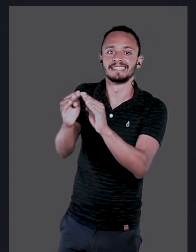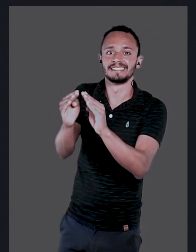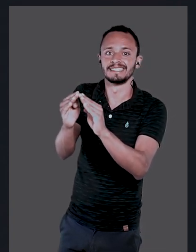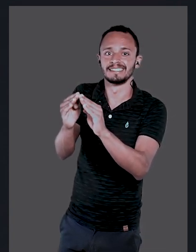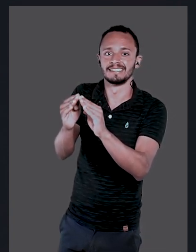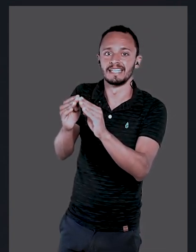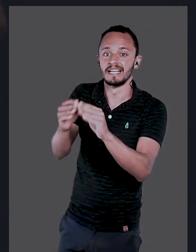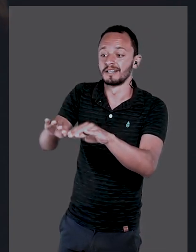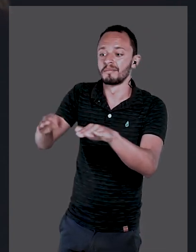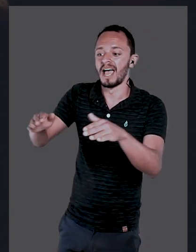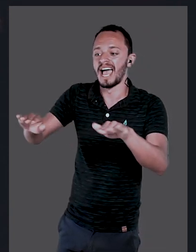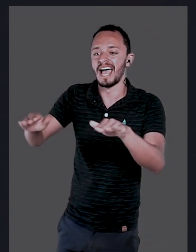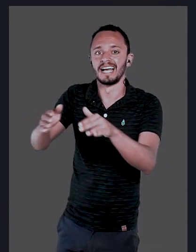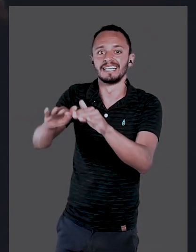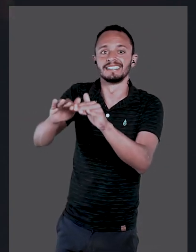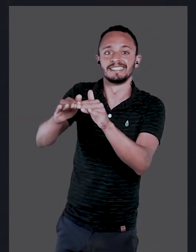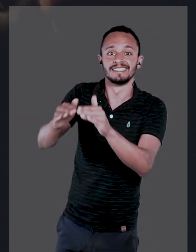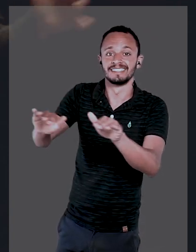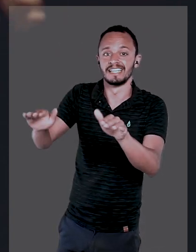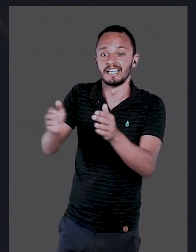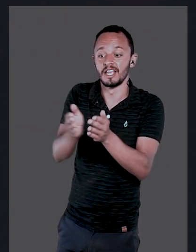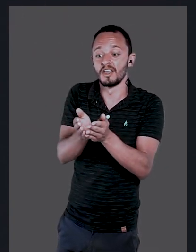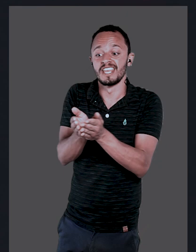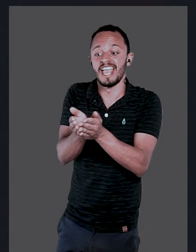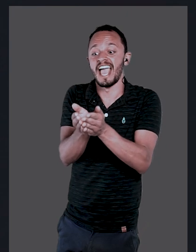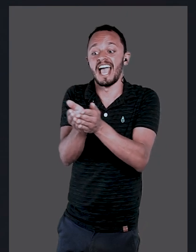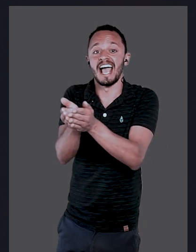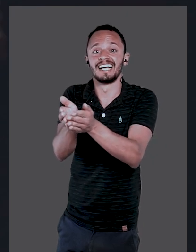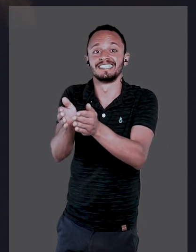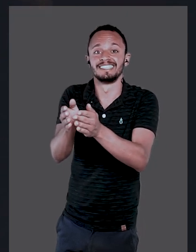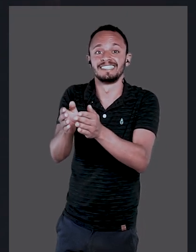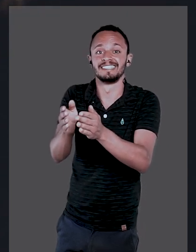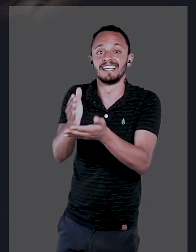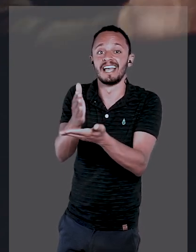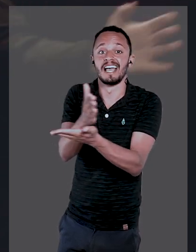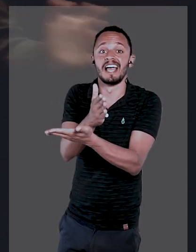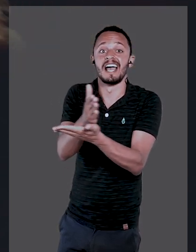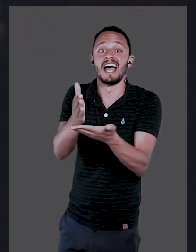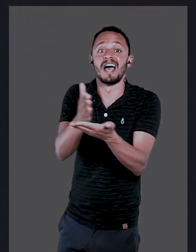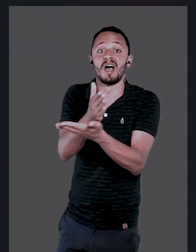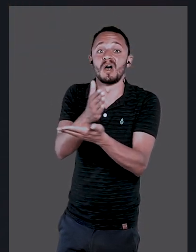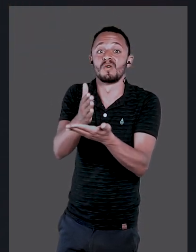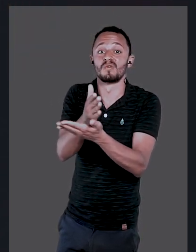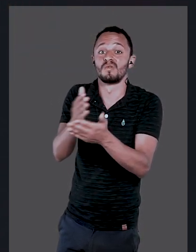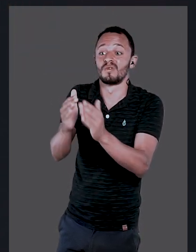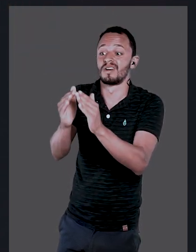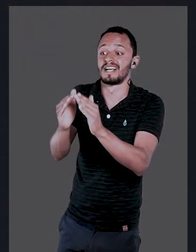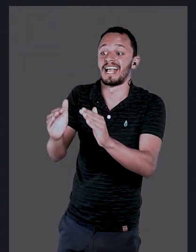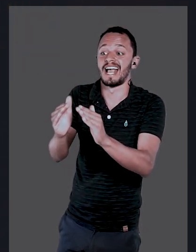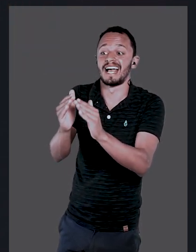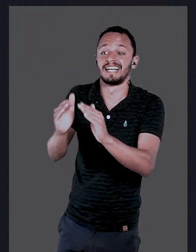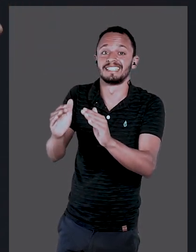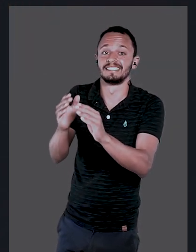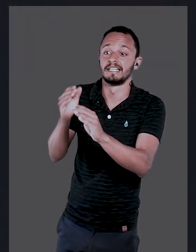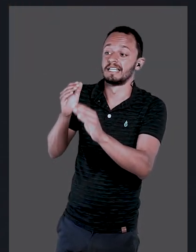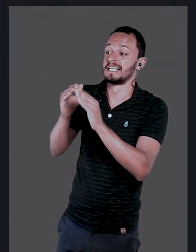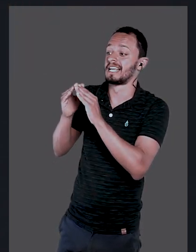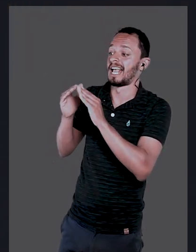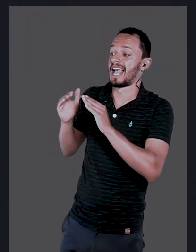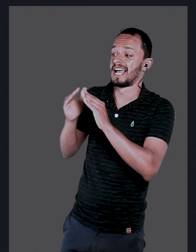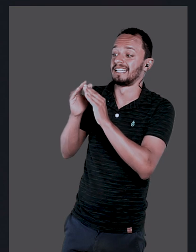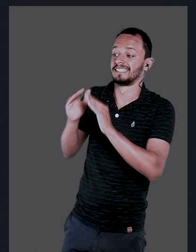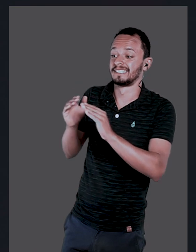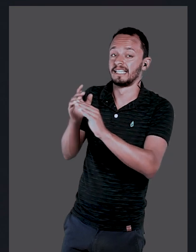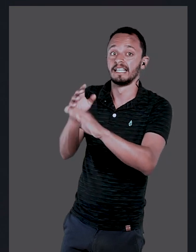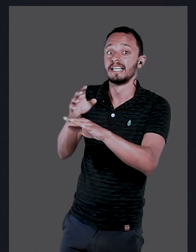estavam entregando as suas casas nas margens das águas com os seus iates, e algumas pessoas não tinham condições